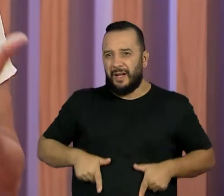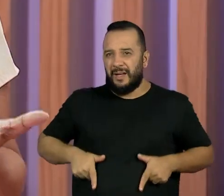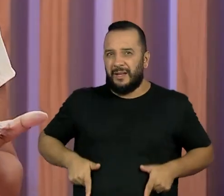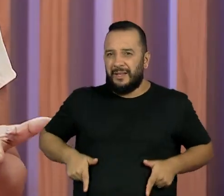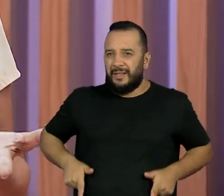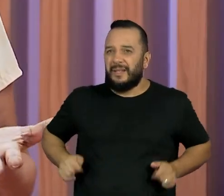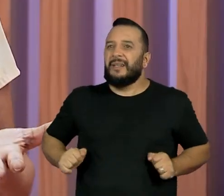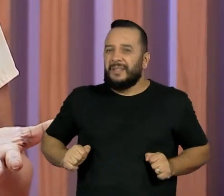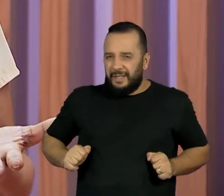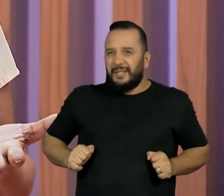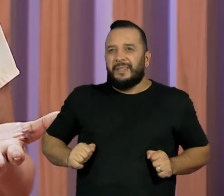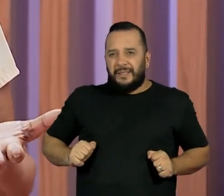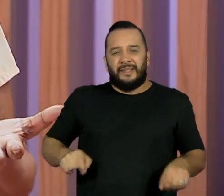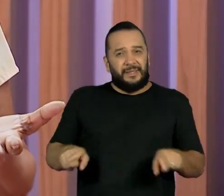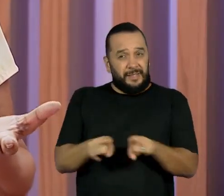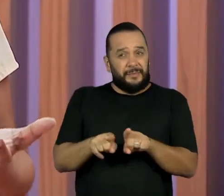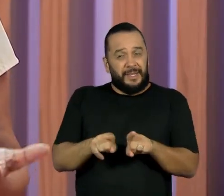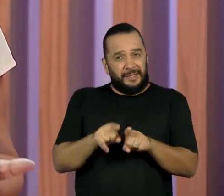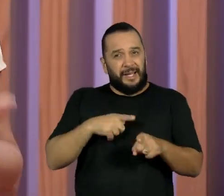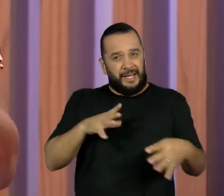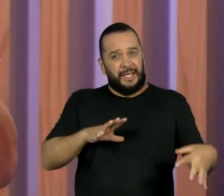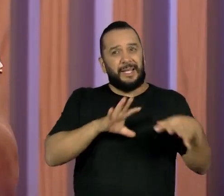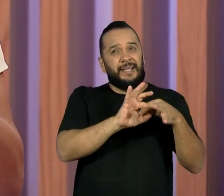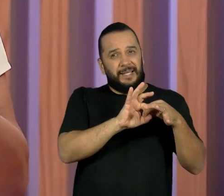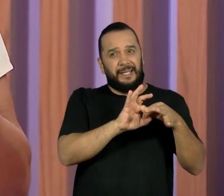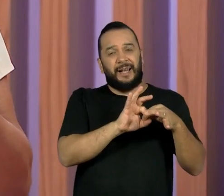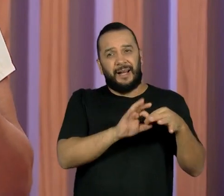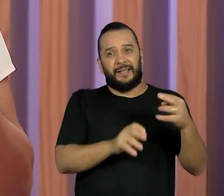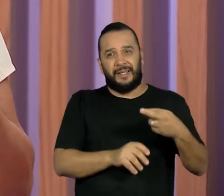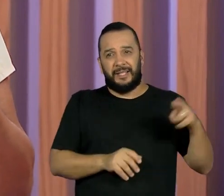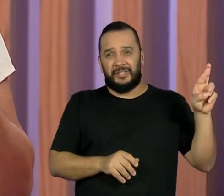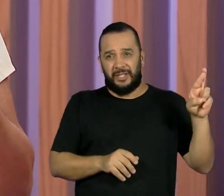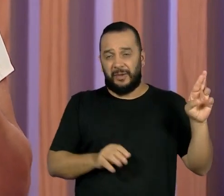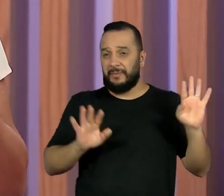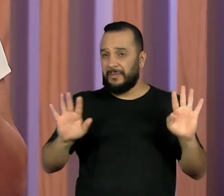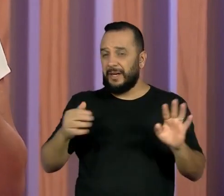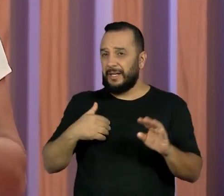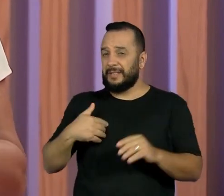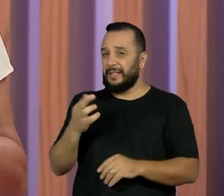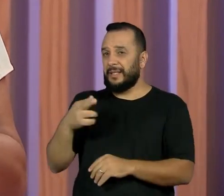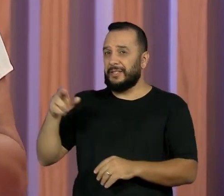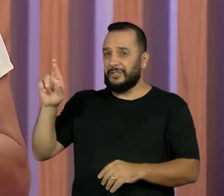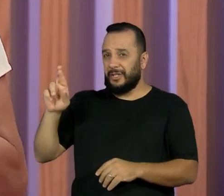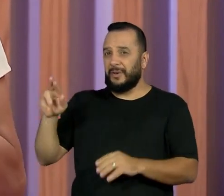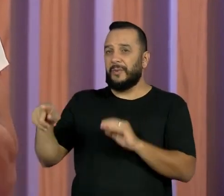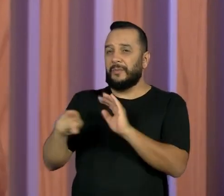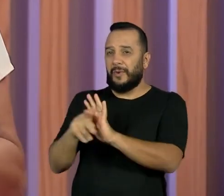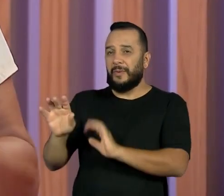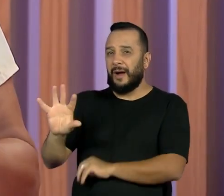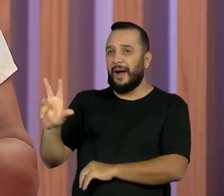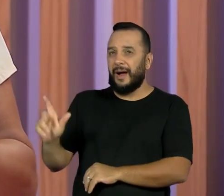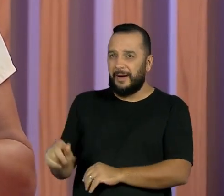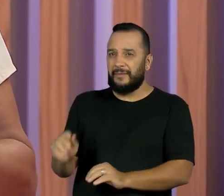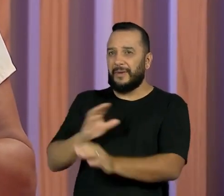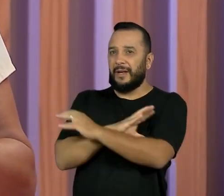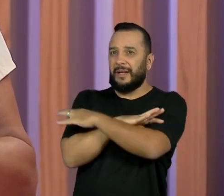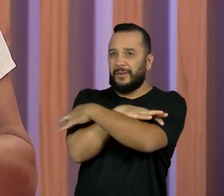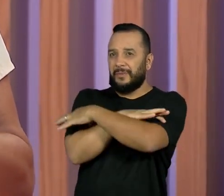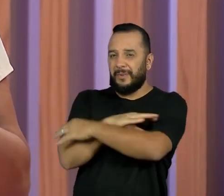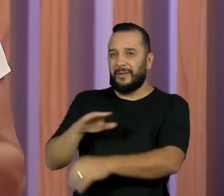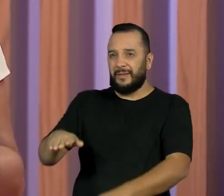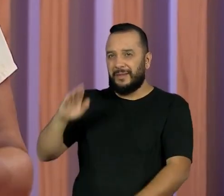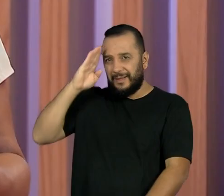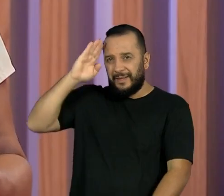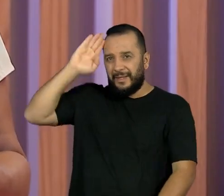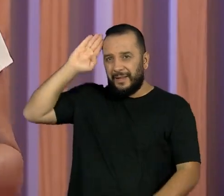vem ligado a religiões, né? Quando as religiões de matriz africana são muito ligadas à natureza,